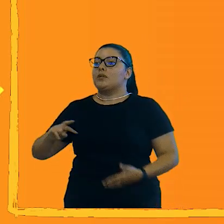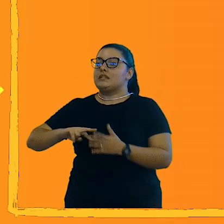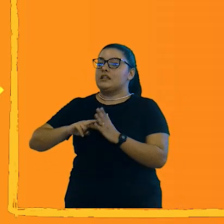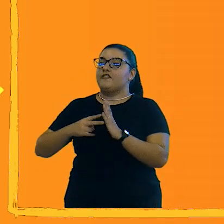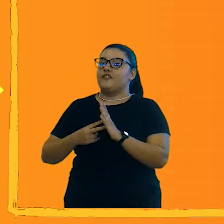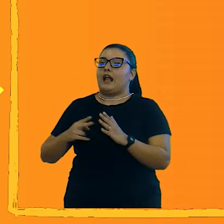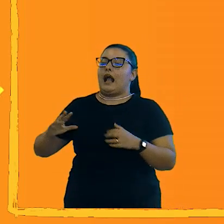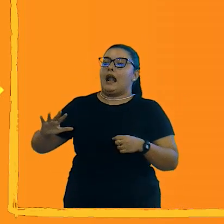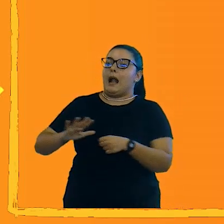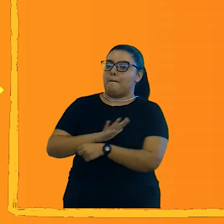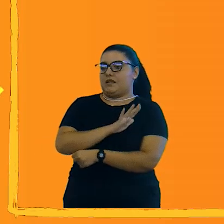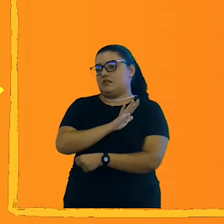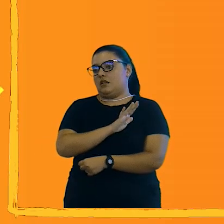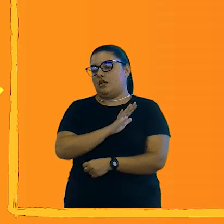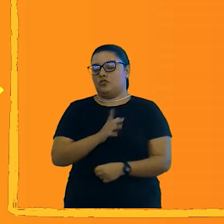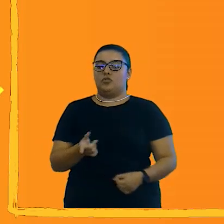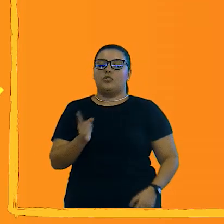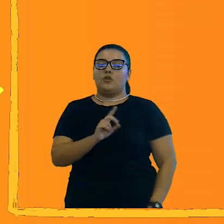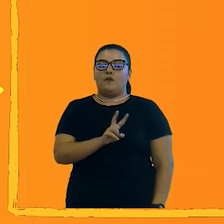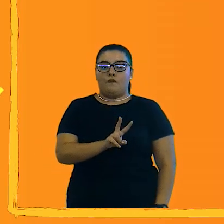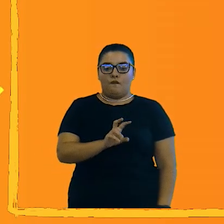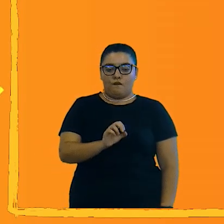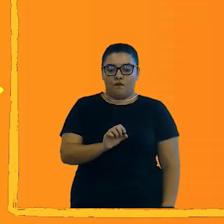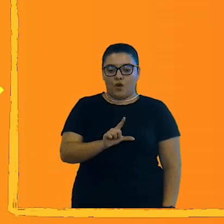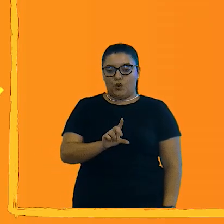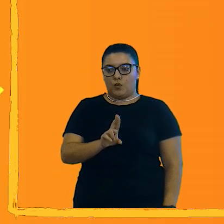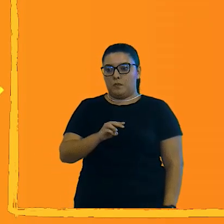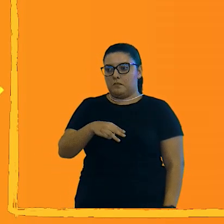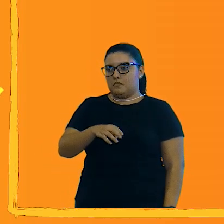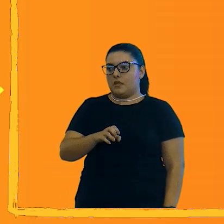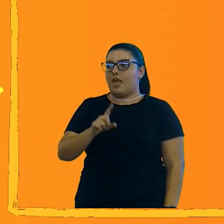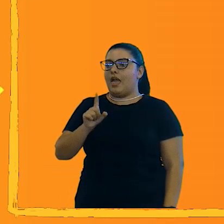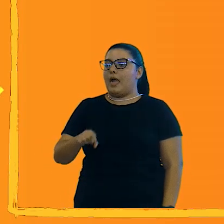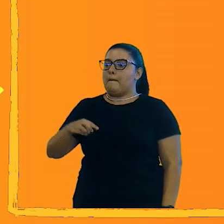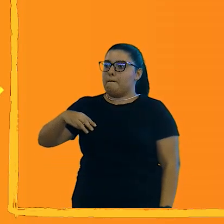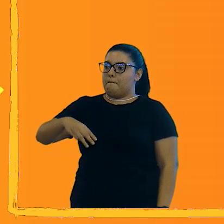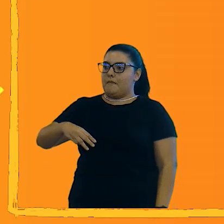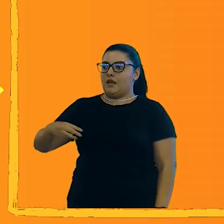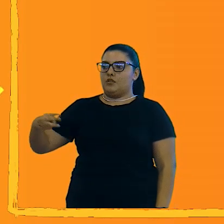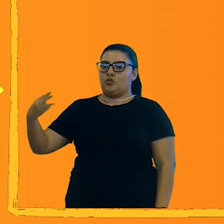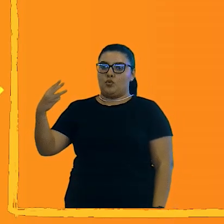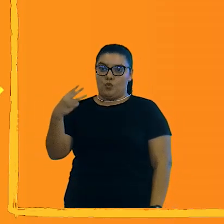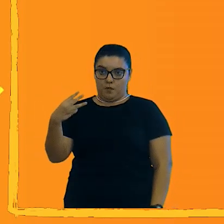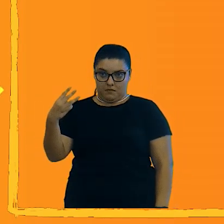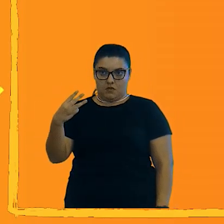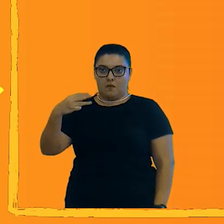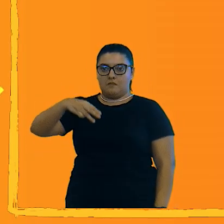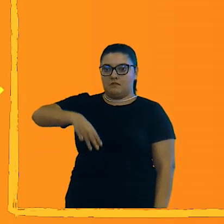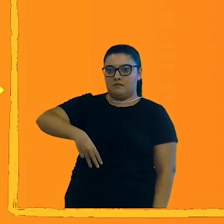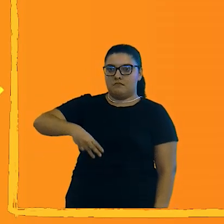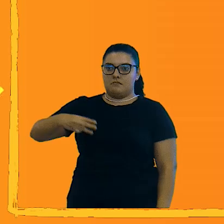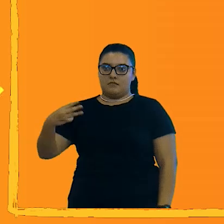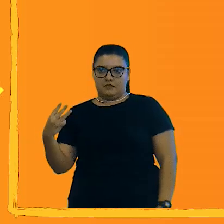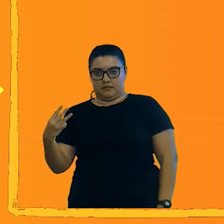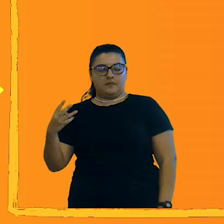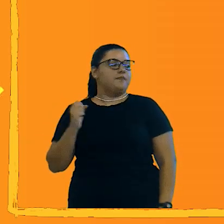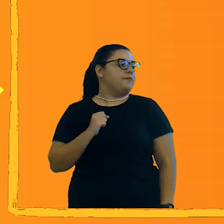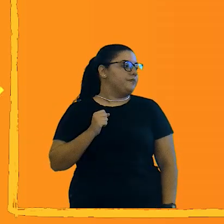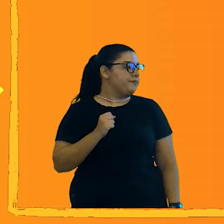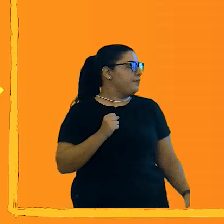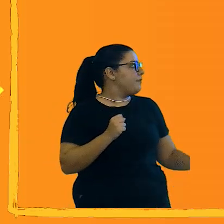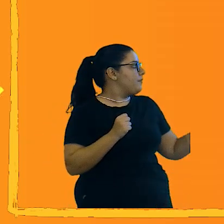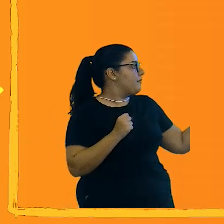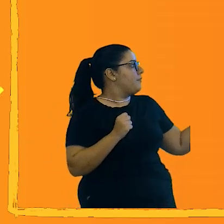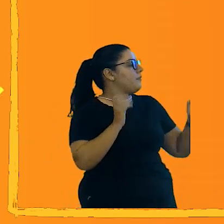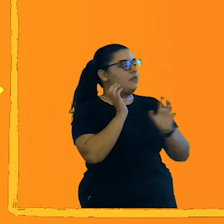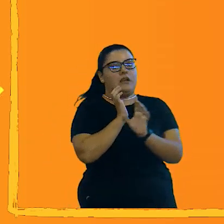capacidade volume é o metro cúbico certo então aqui por exemplo eu poderia